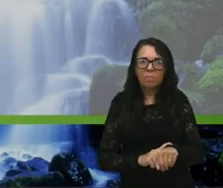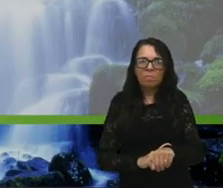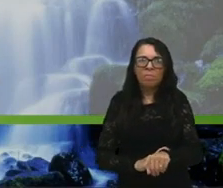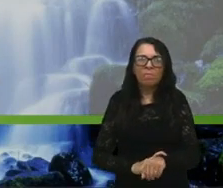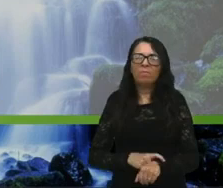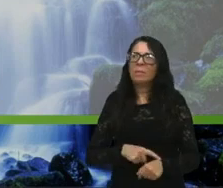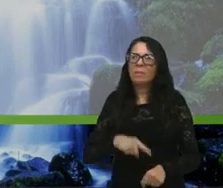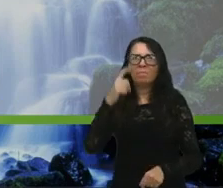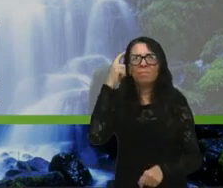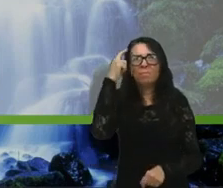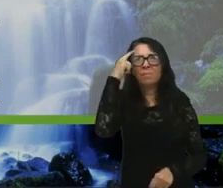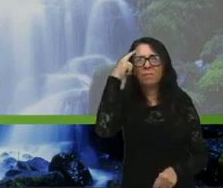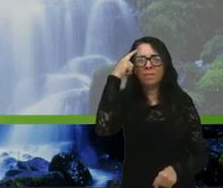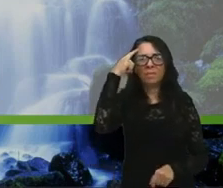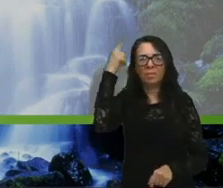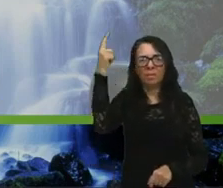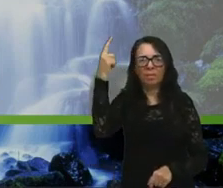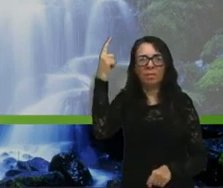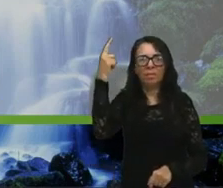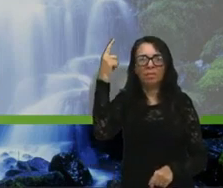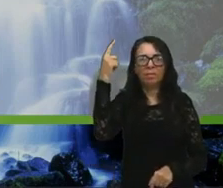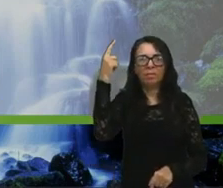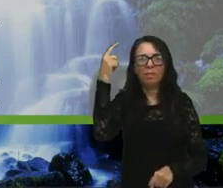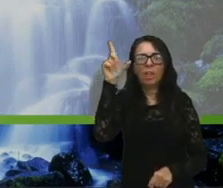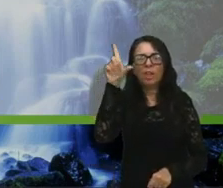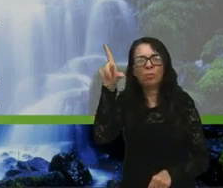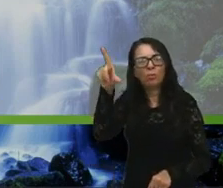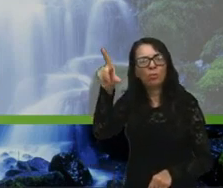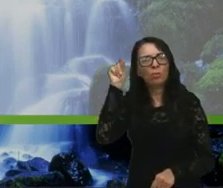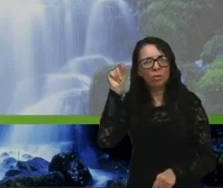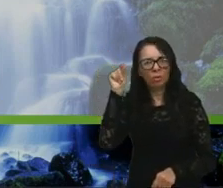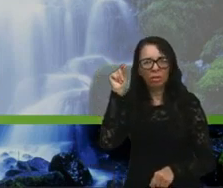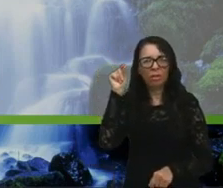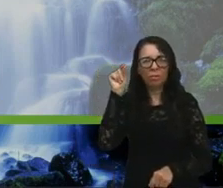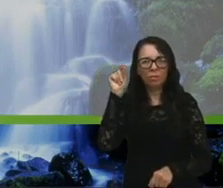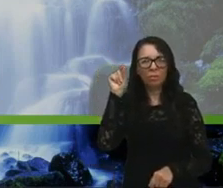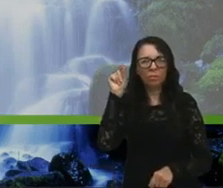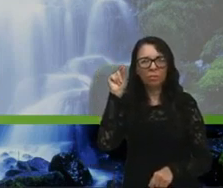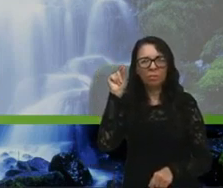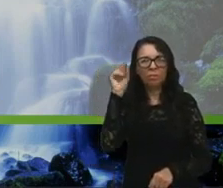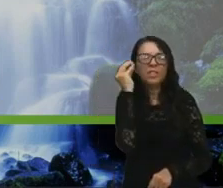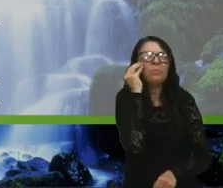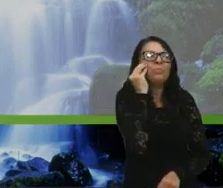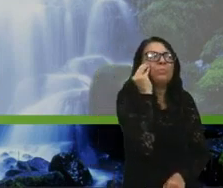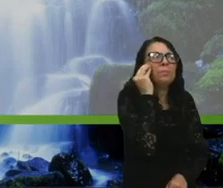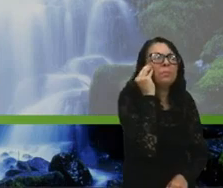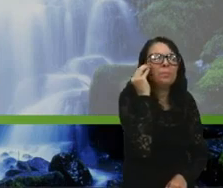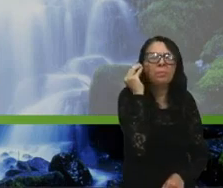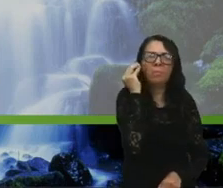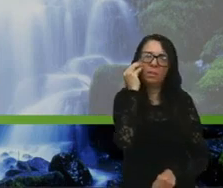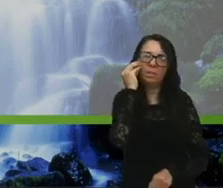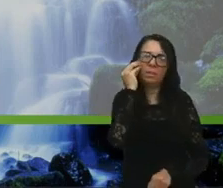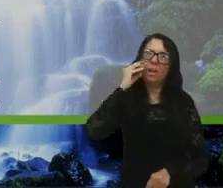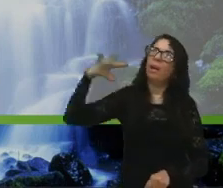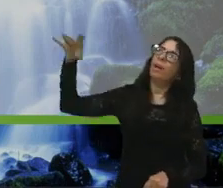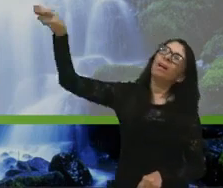Pare de viver olhando para si mesmo. Pare de ter preferência para suas ambições egoístas.